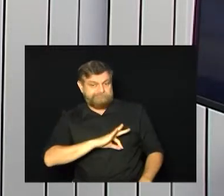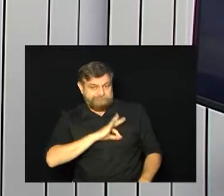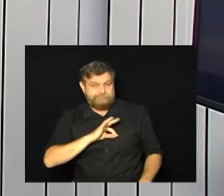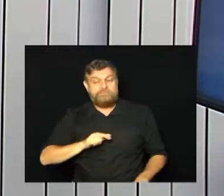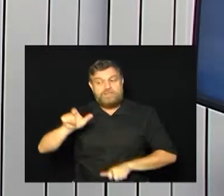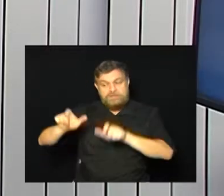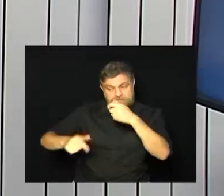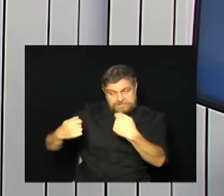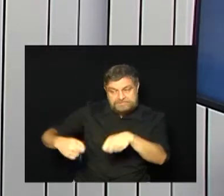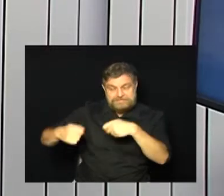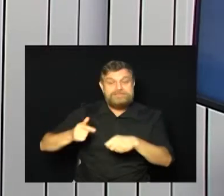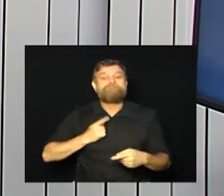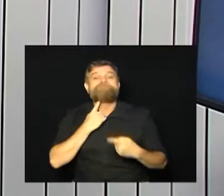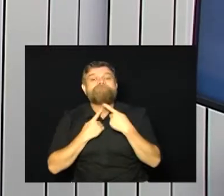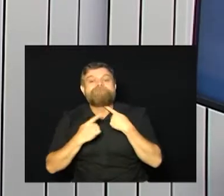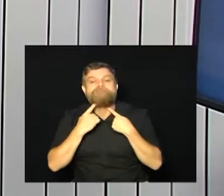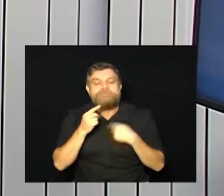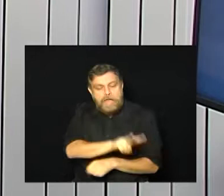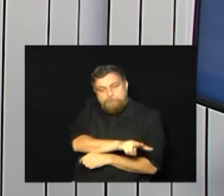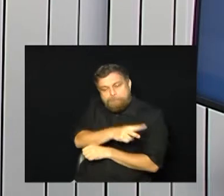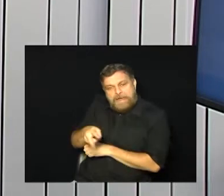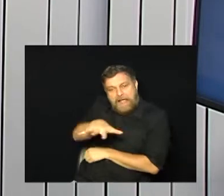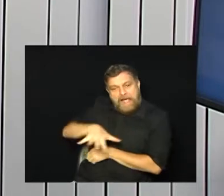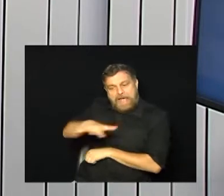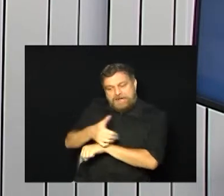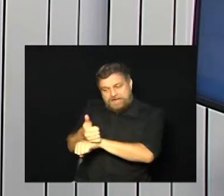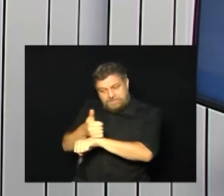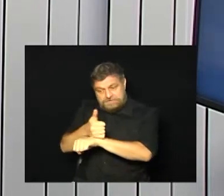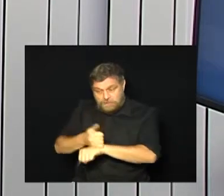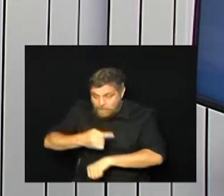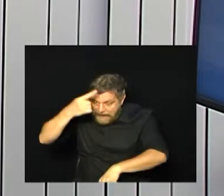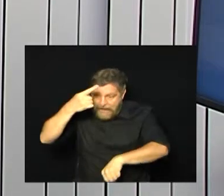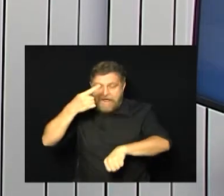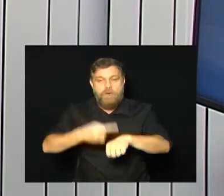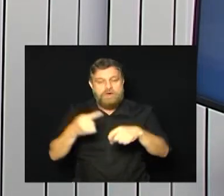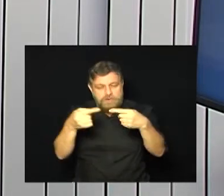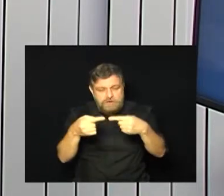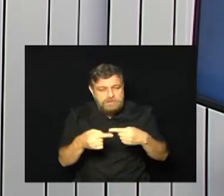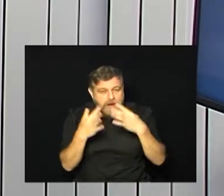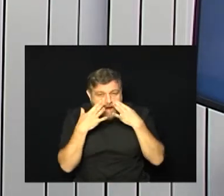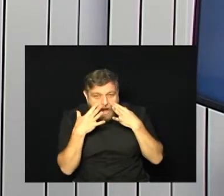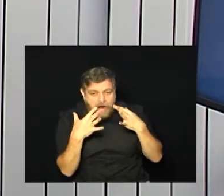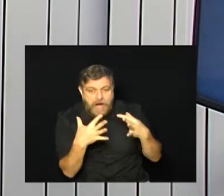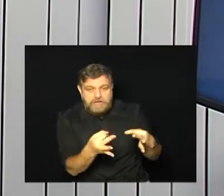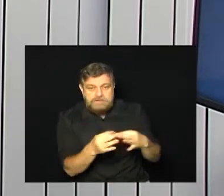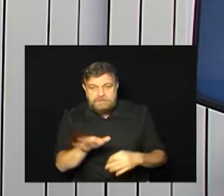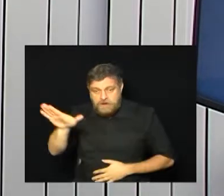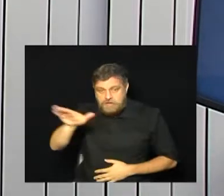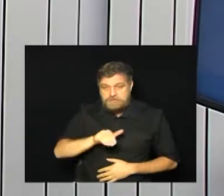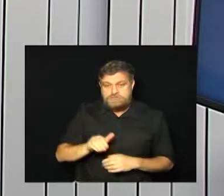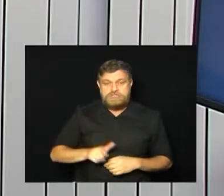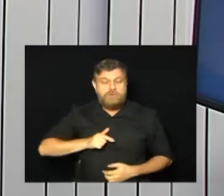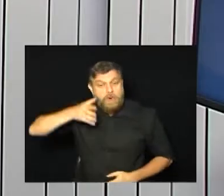precisando, outras querendo mudar de área, então agora é o momento, preste atenção. Já vou acionar o nosso